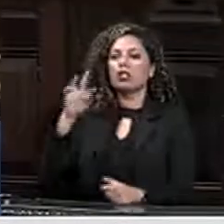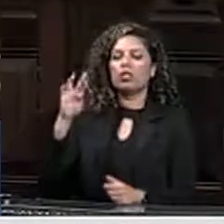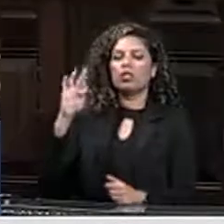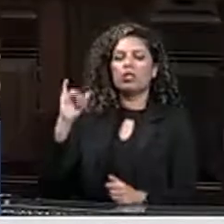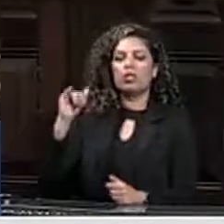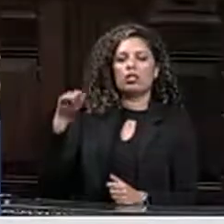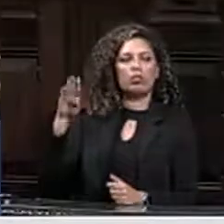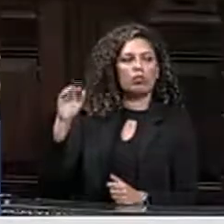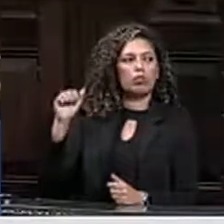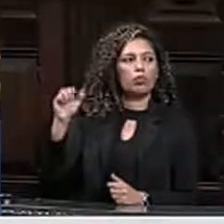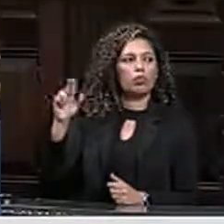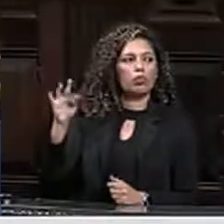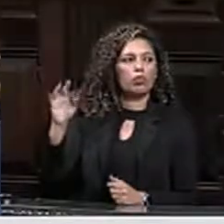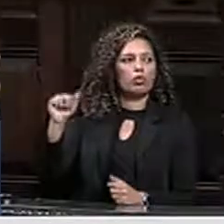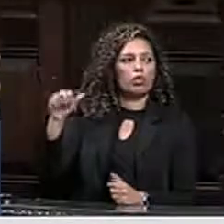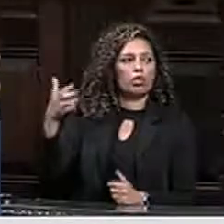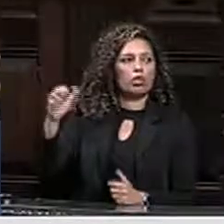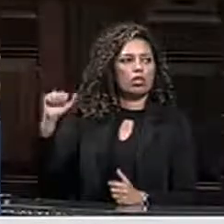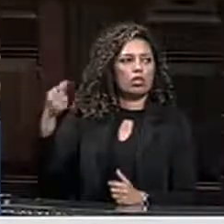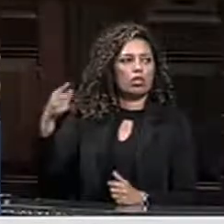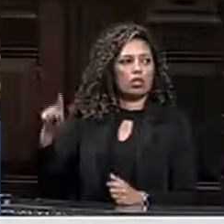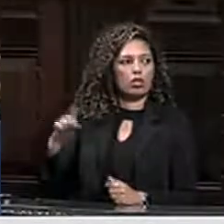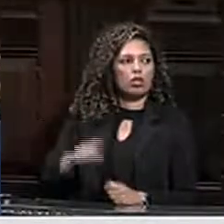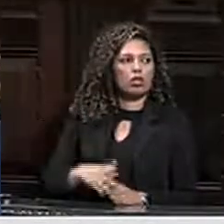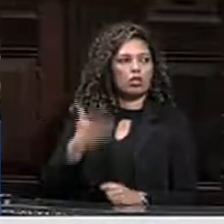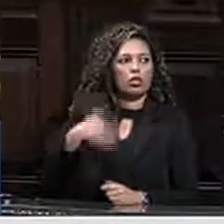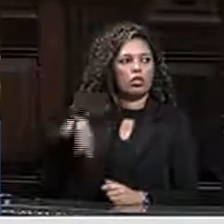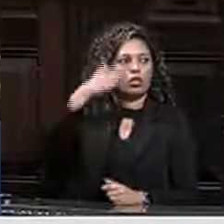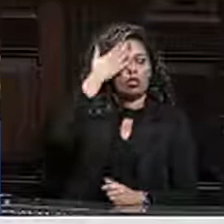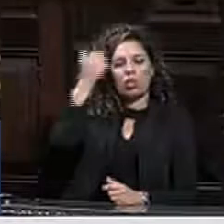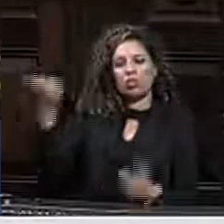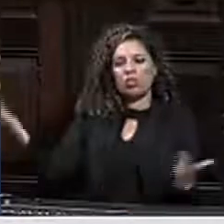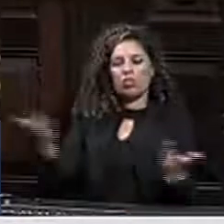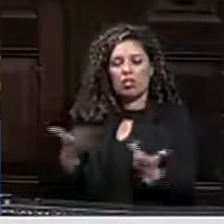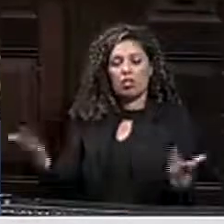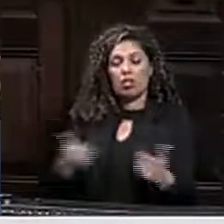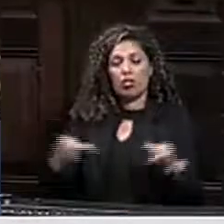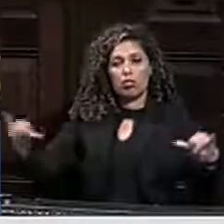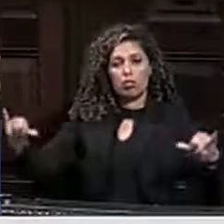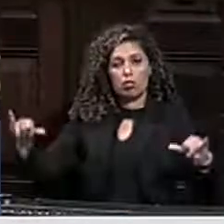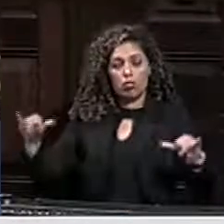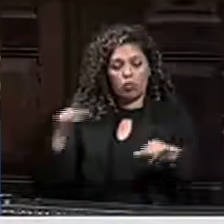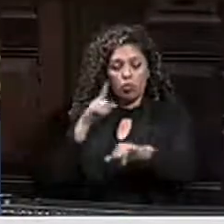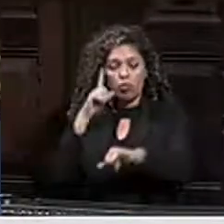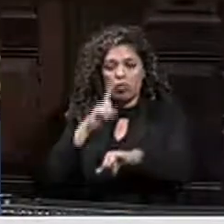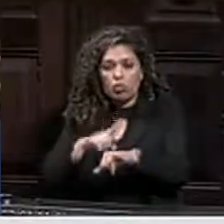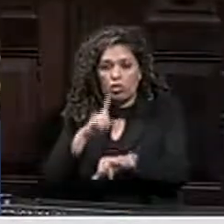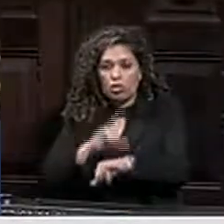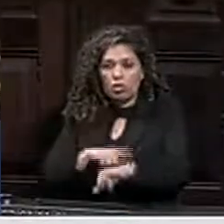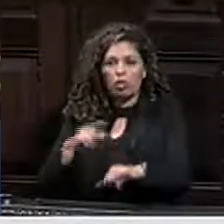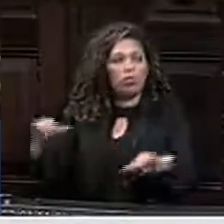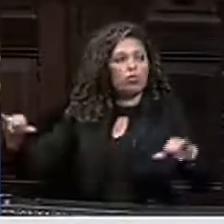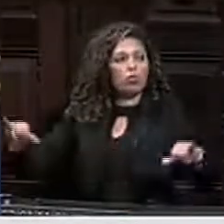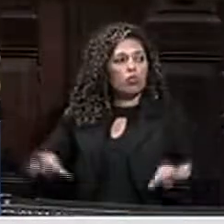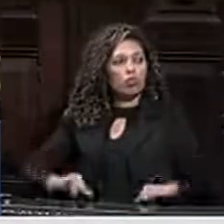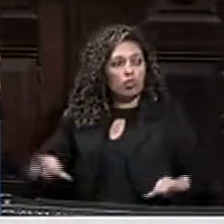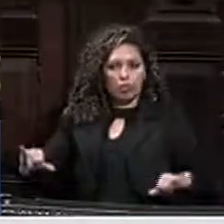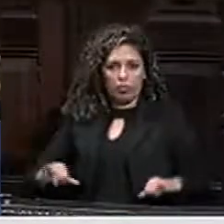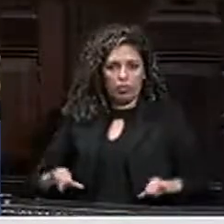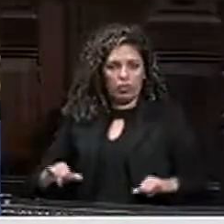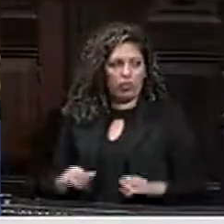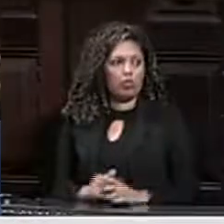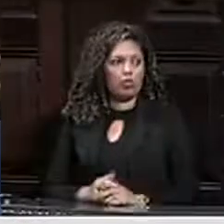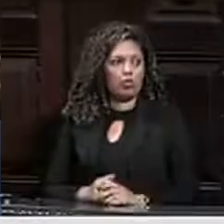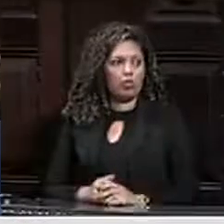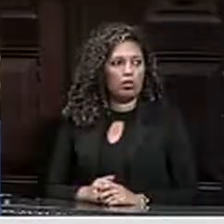Nós sabemos perfeitamente que o momento de angústia ou de fragilidade